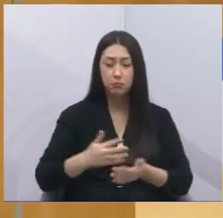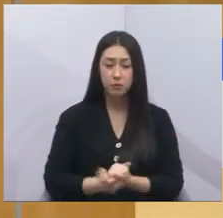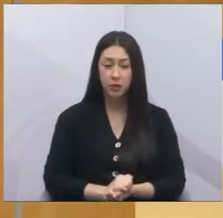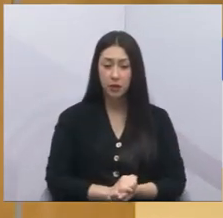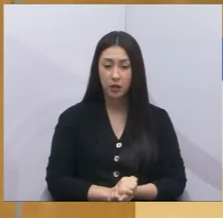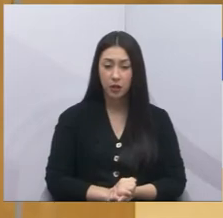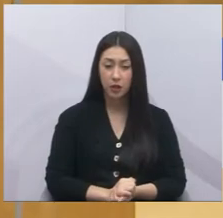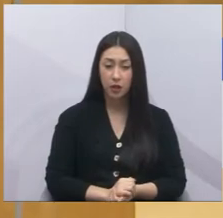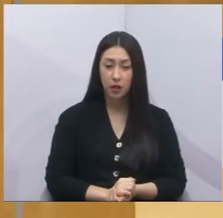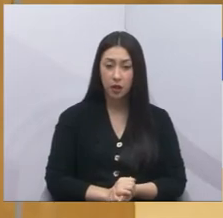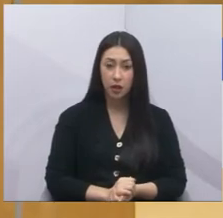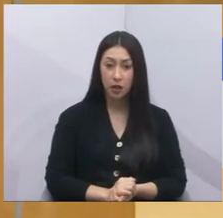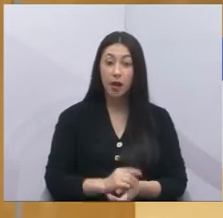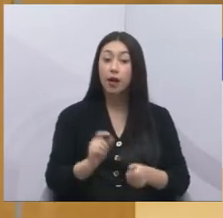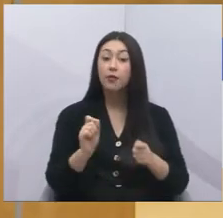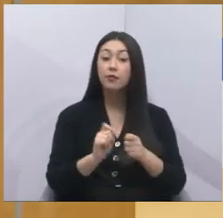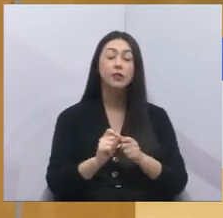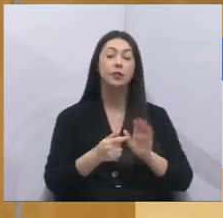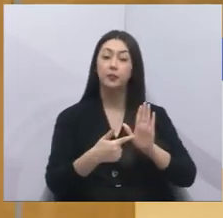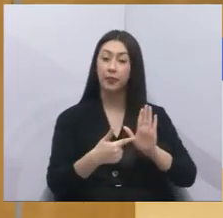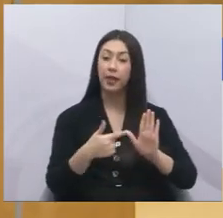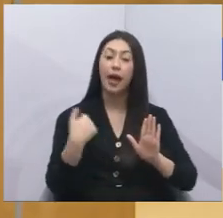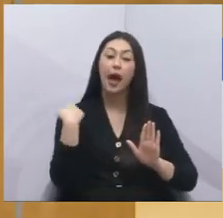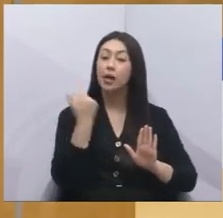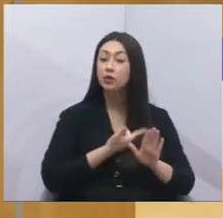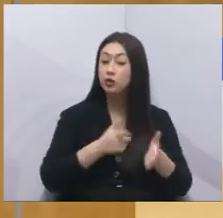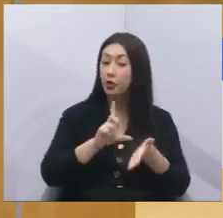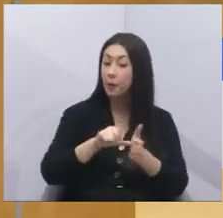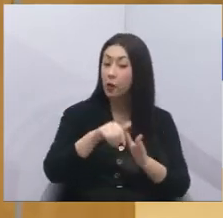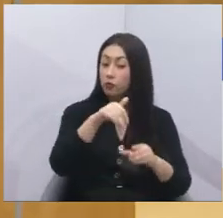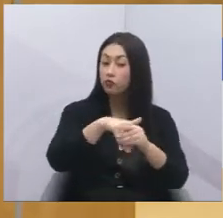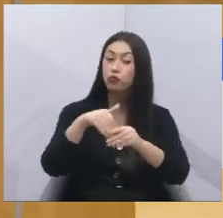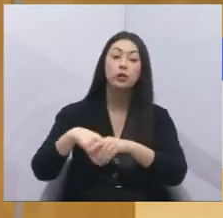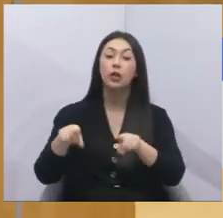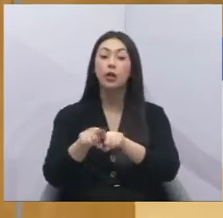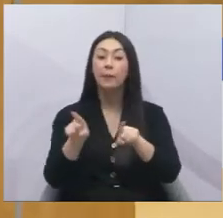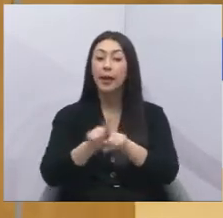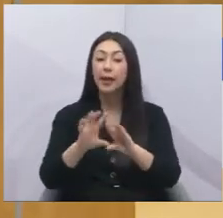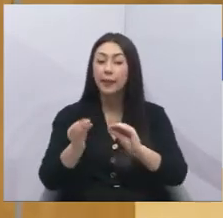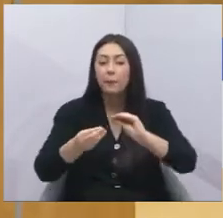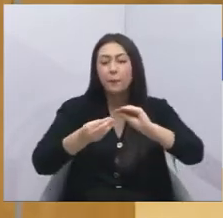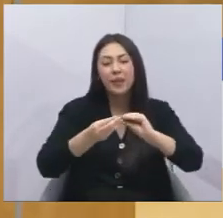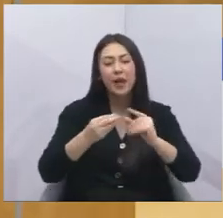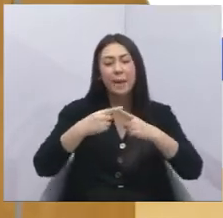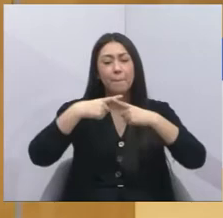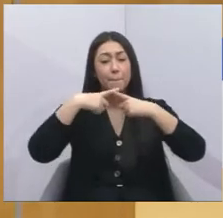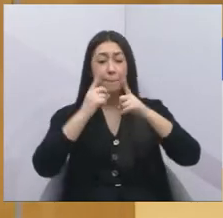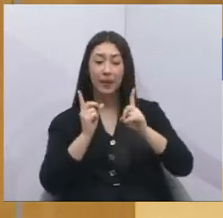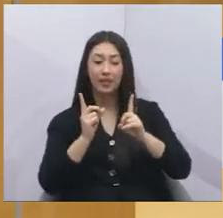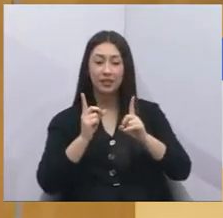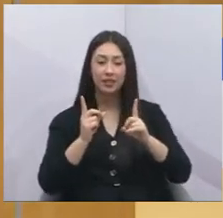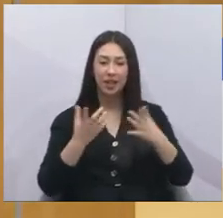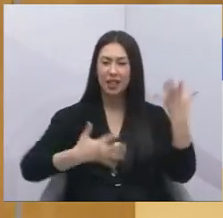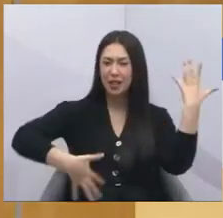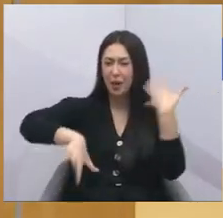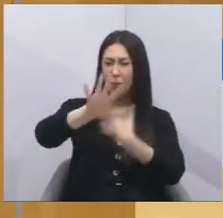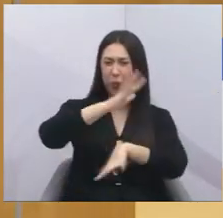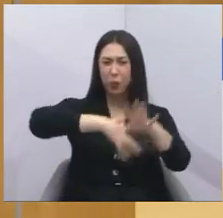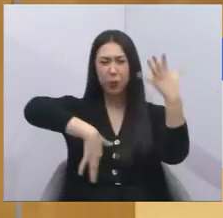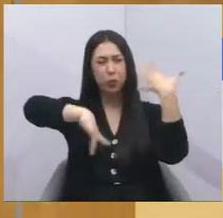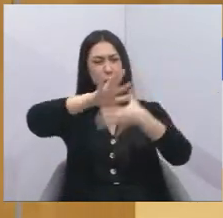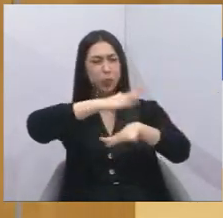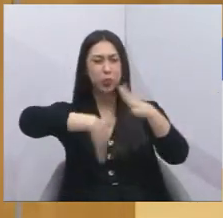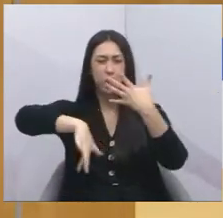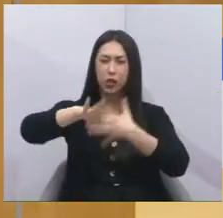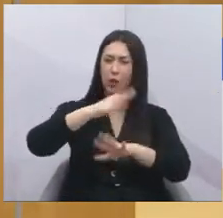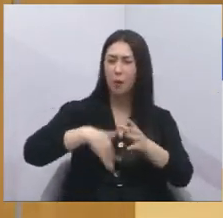Nem tudo que está... Fizeram aqui, ó, a gente daqui a pouco vai votar umas emendas, mas fizeram uma perturbação das